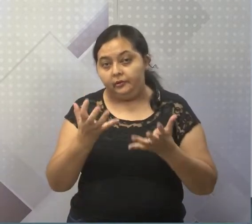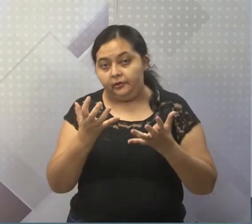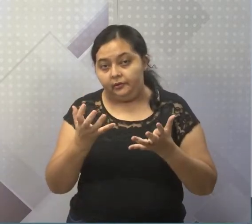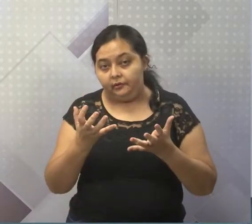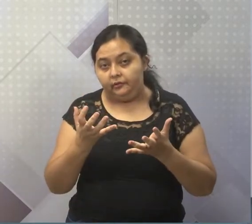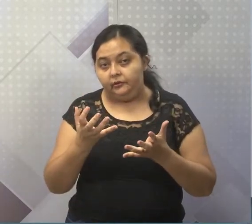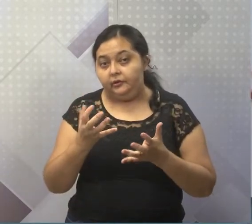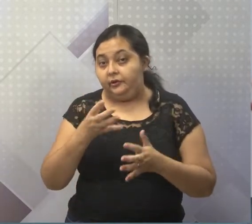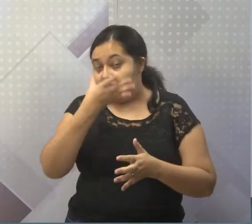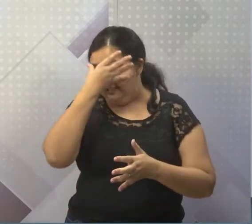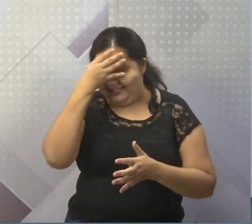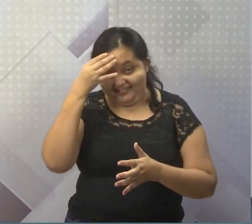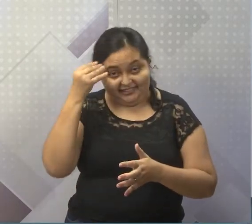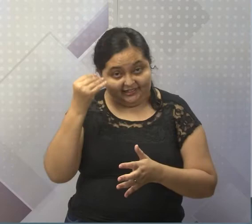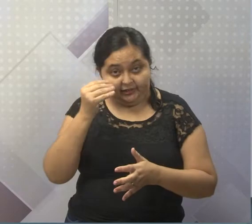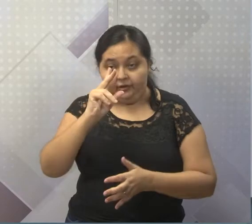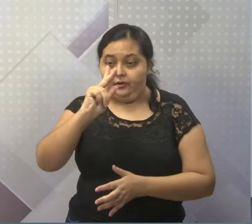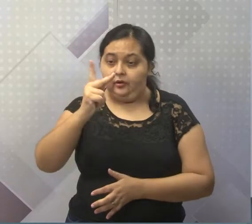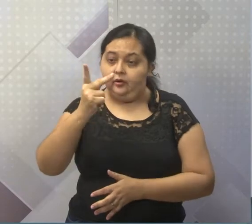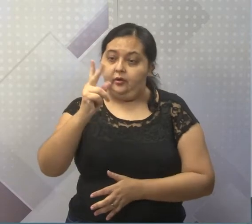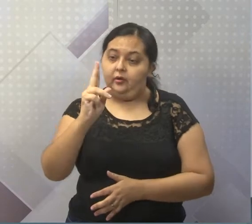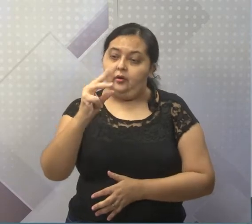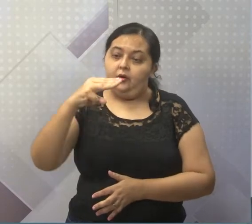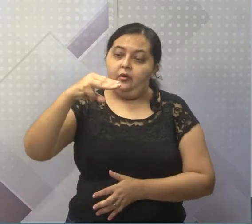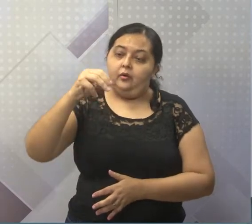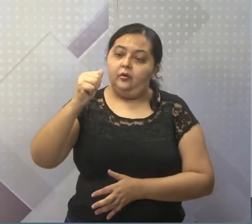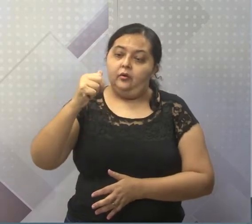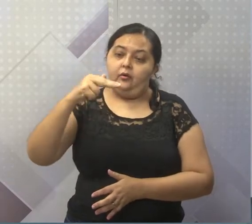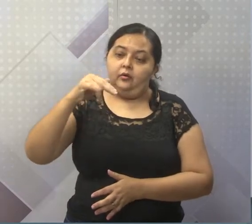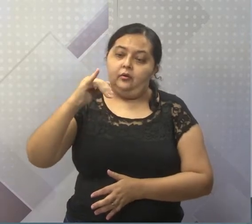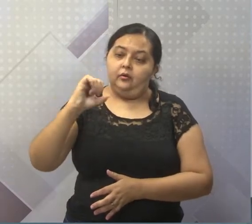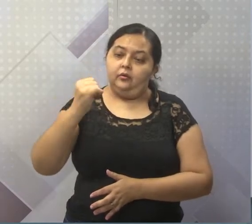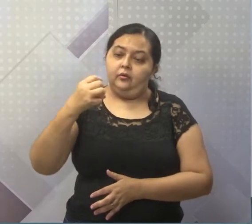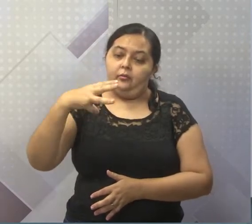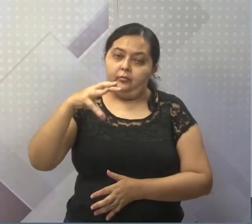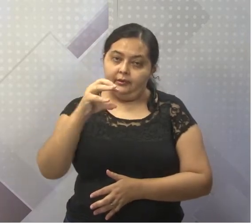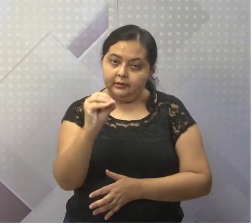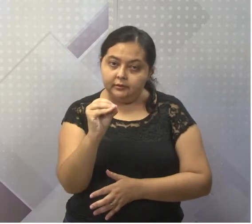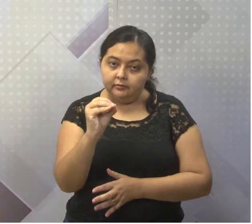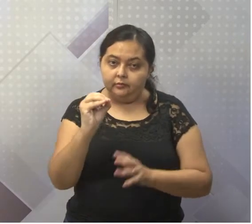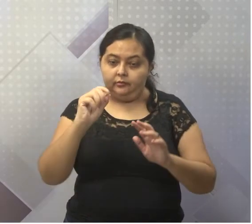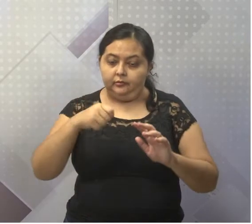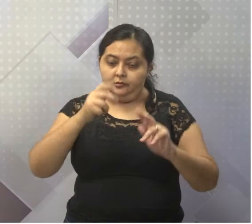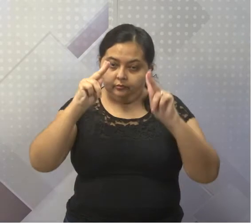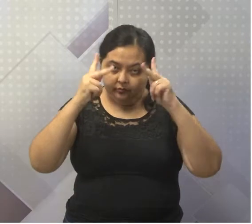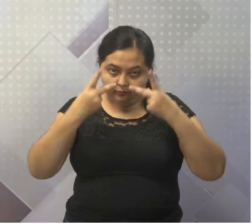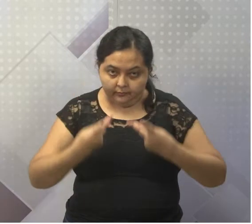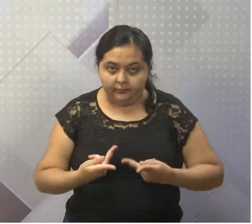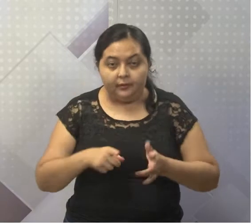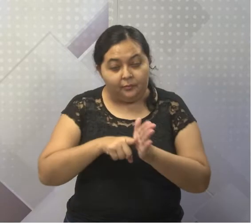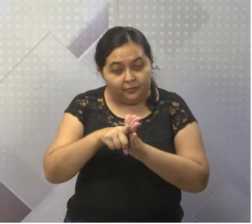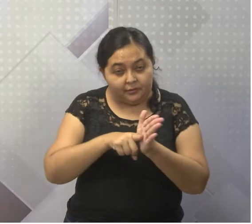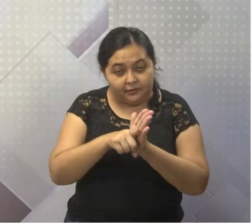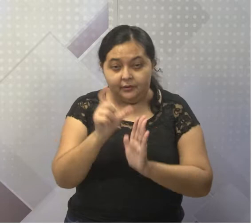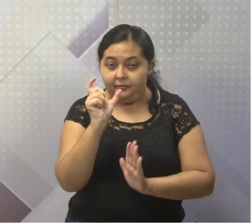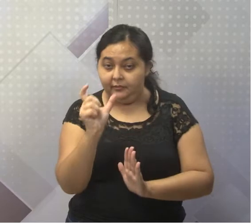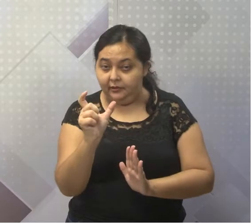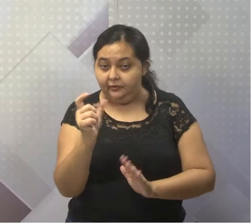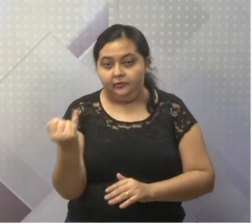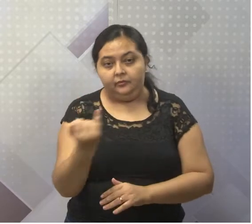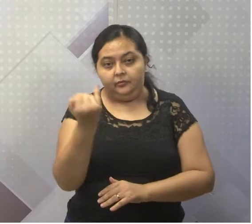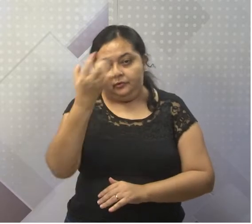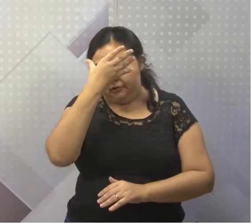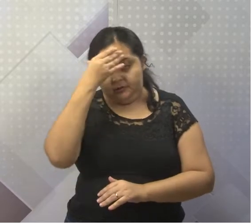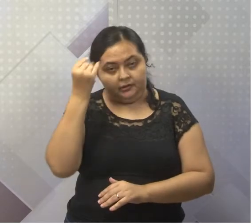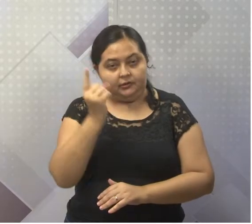eu quero que você não esqueça aí nesse nome tá com vocês podem precisar depois sem nenhum problema então o que a gente observar e também